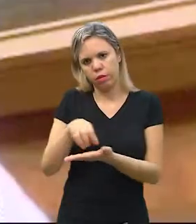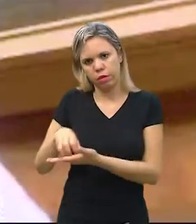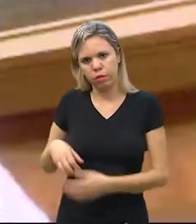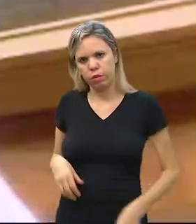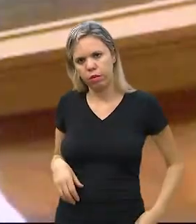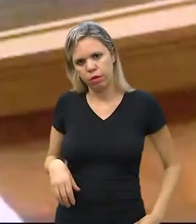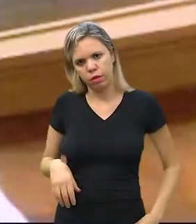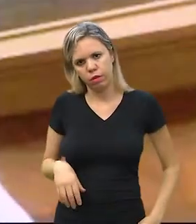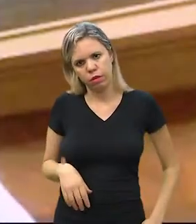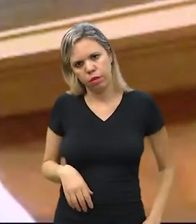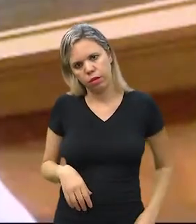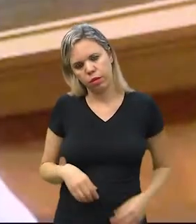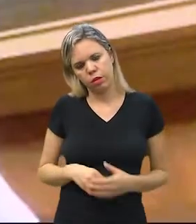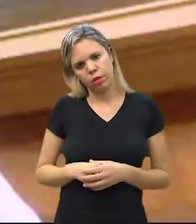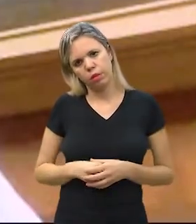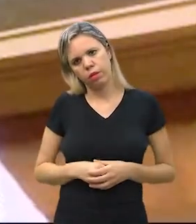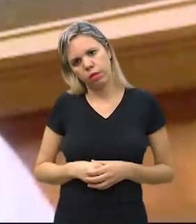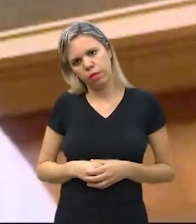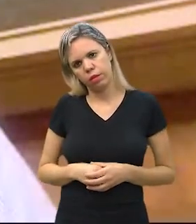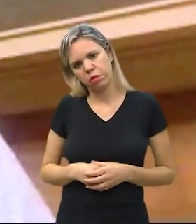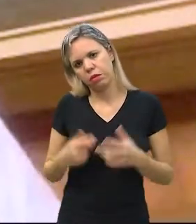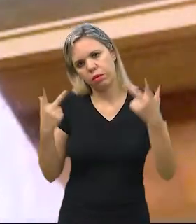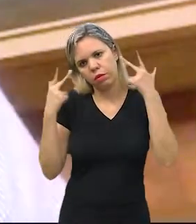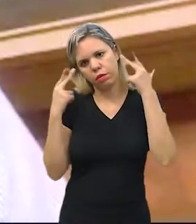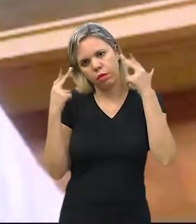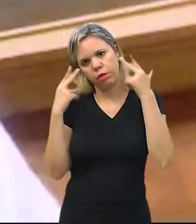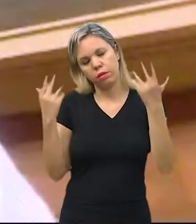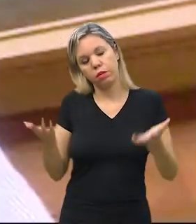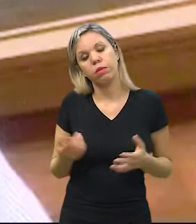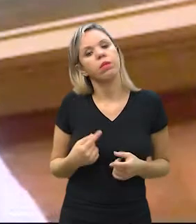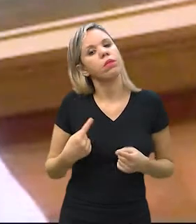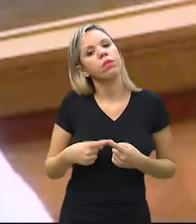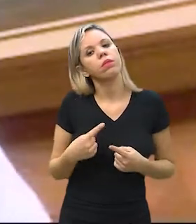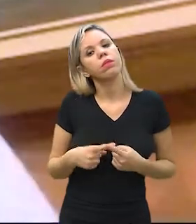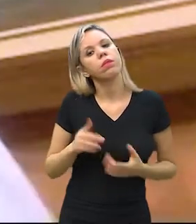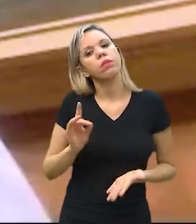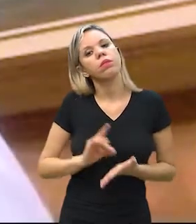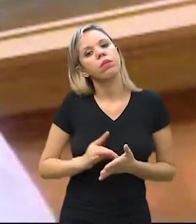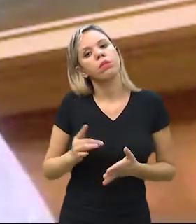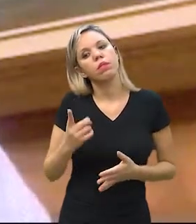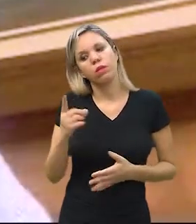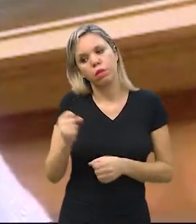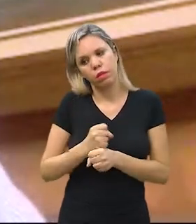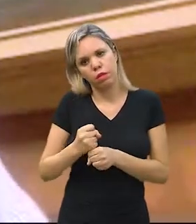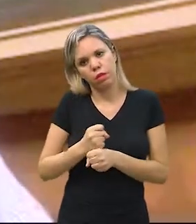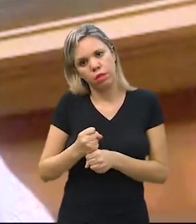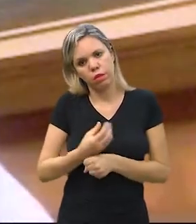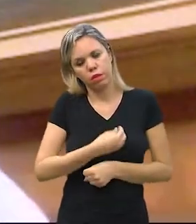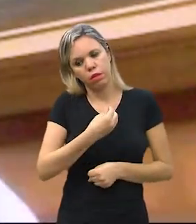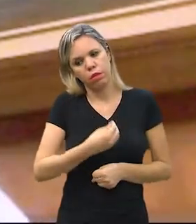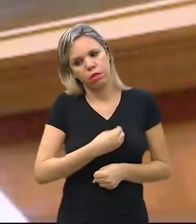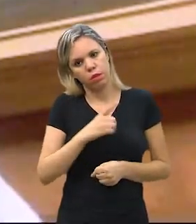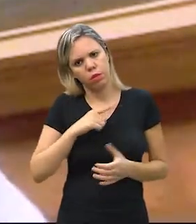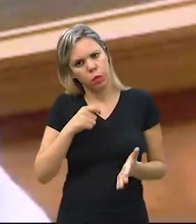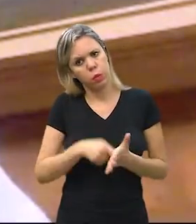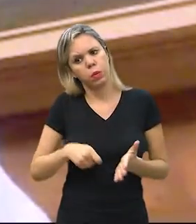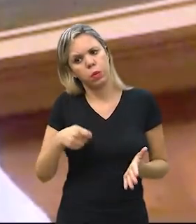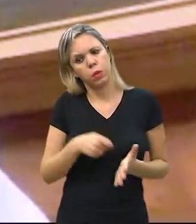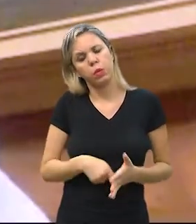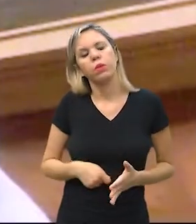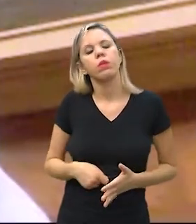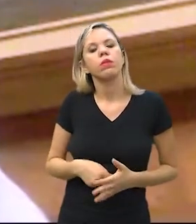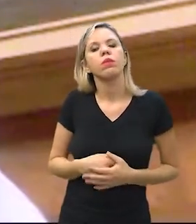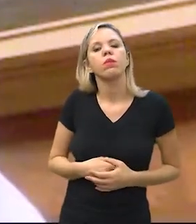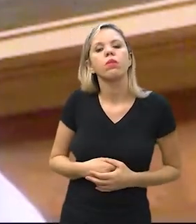unidades? Foi até um pouco natural, viu, Mina? Porque realmente nos últimos 10 anos da minha vida eu tenho me